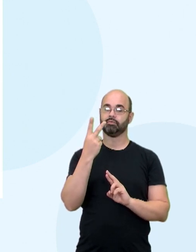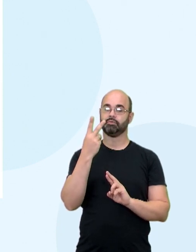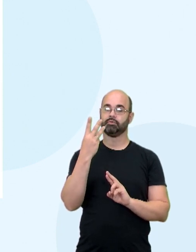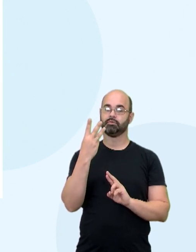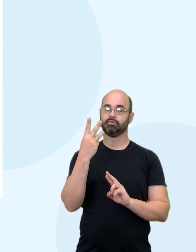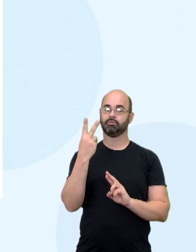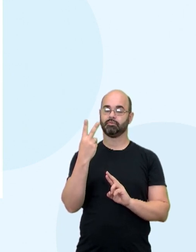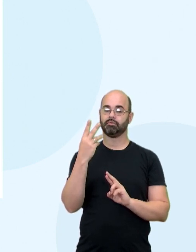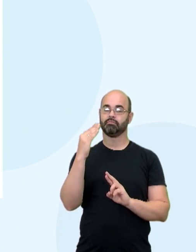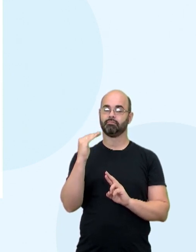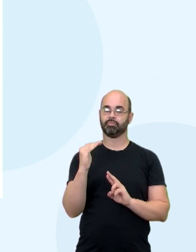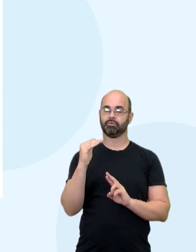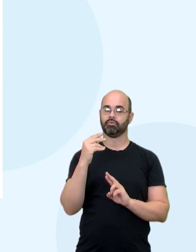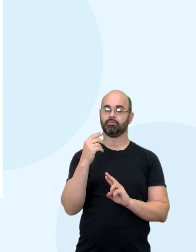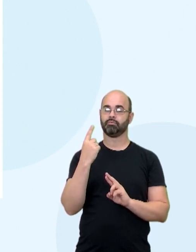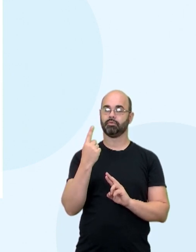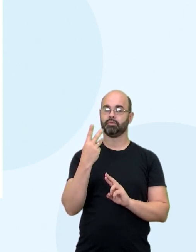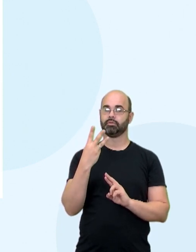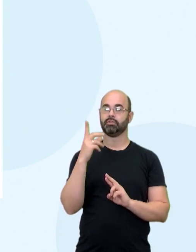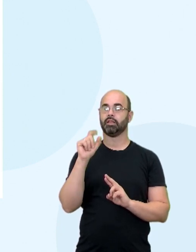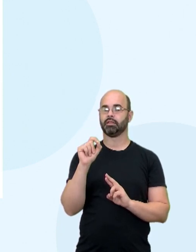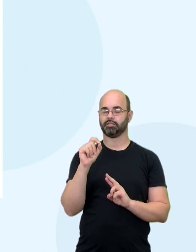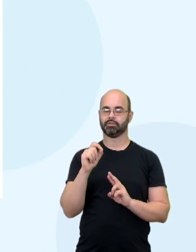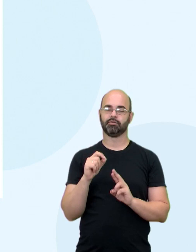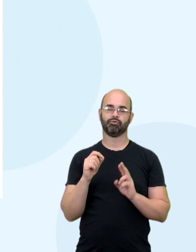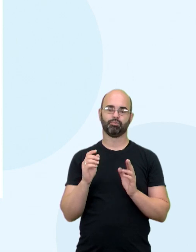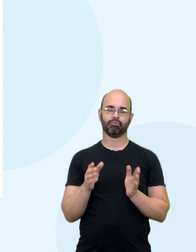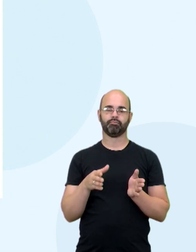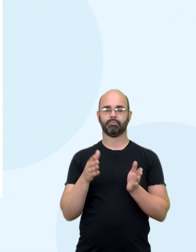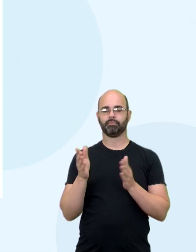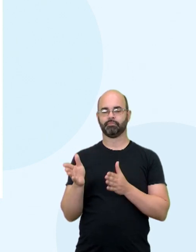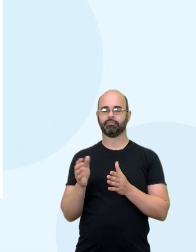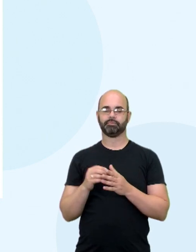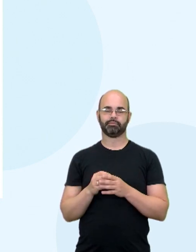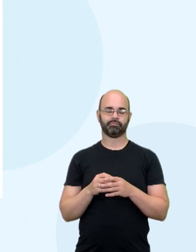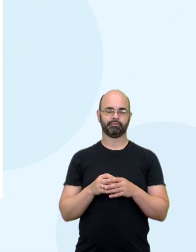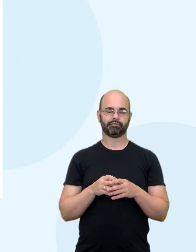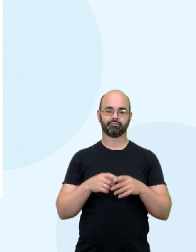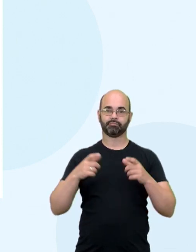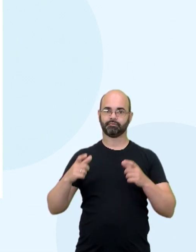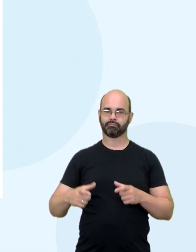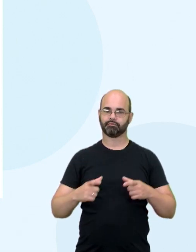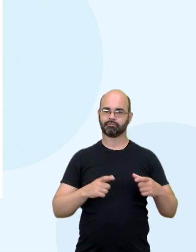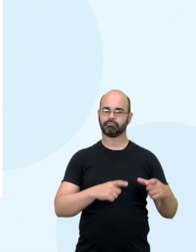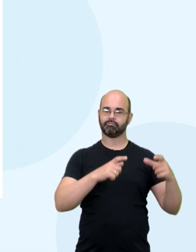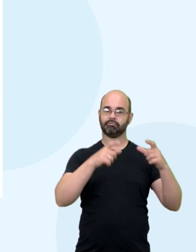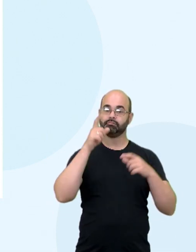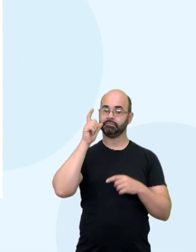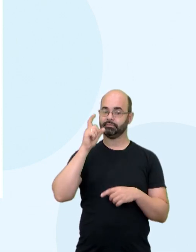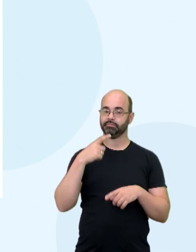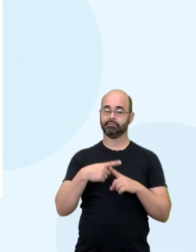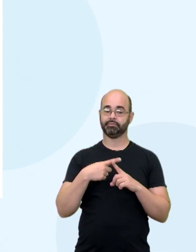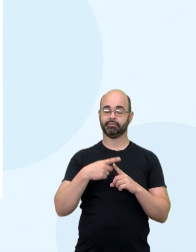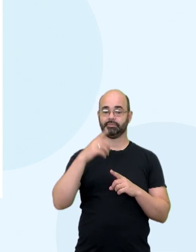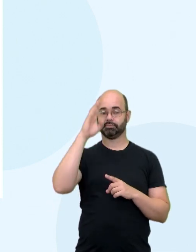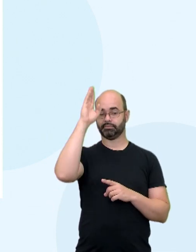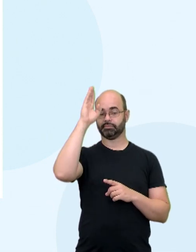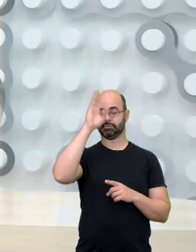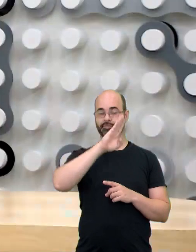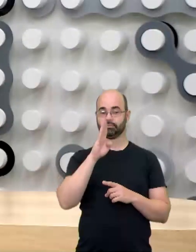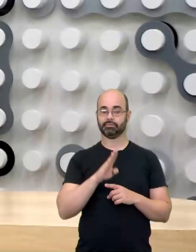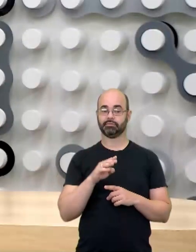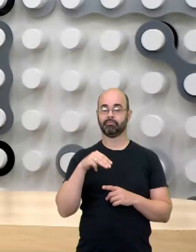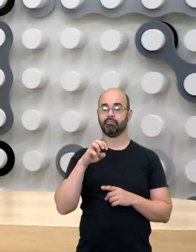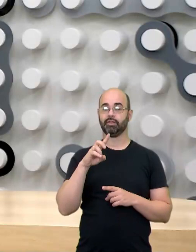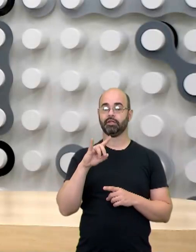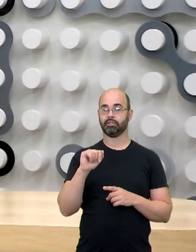para 1.310. E aí nós temos as regiões, olha que interessante, porque a média brasileira, ela é